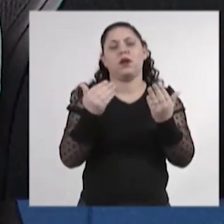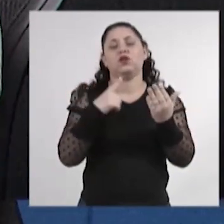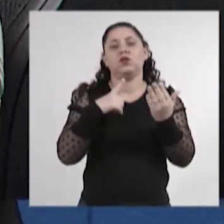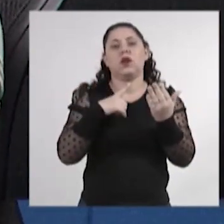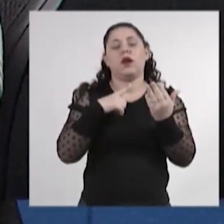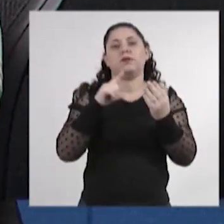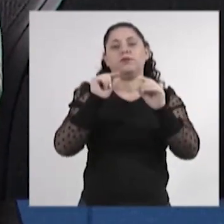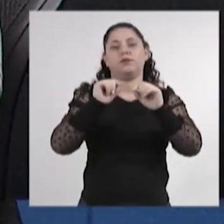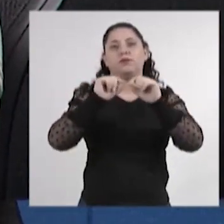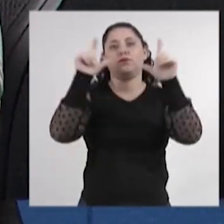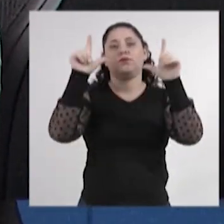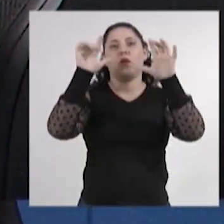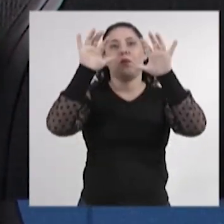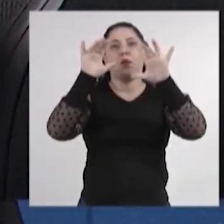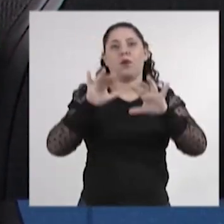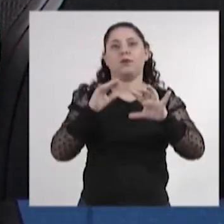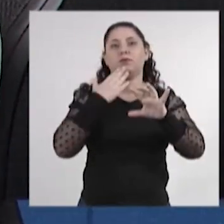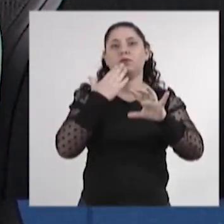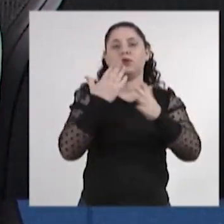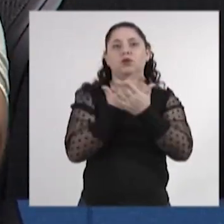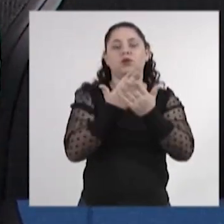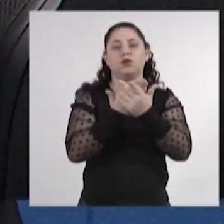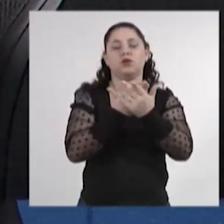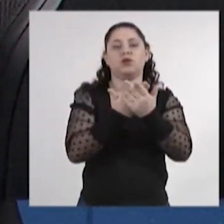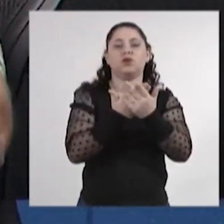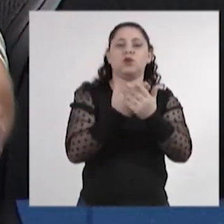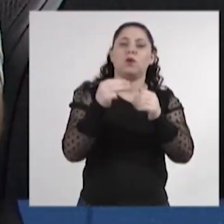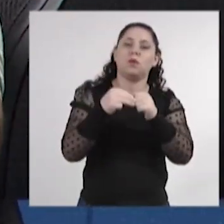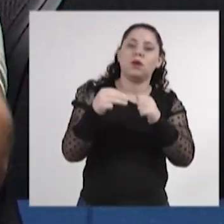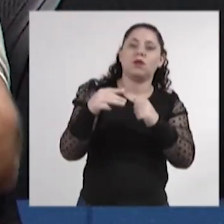um formulário de solicitação de dados. Se você quer fazer um estudo de